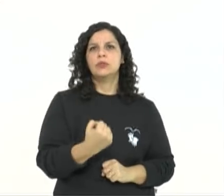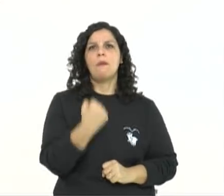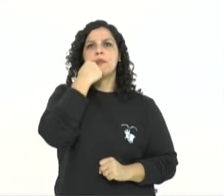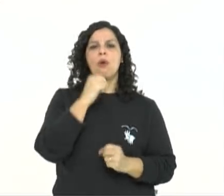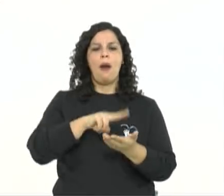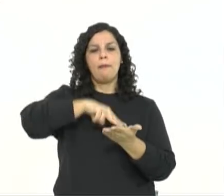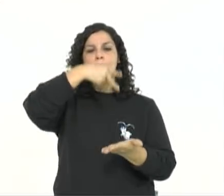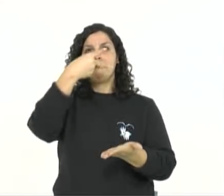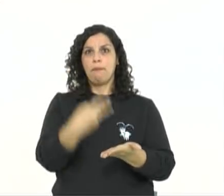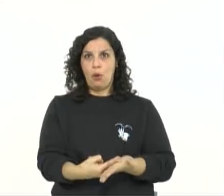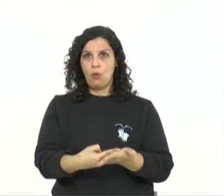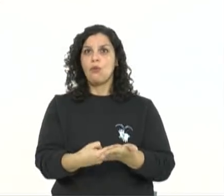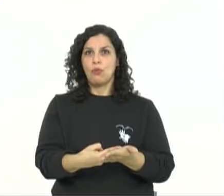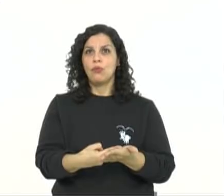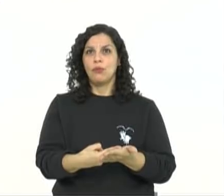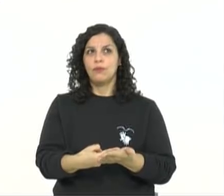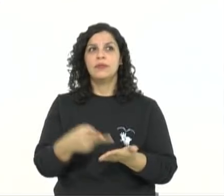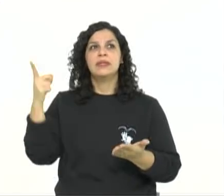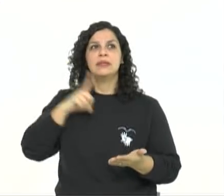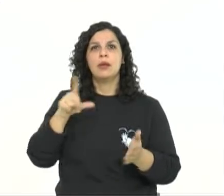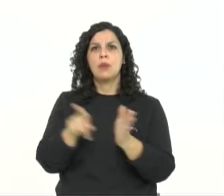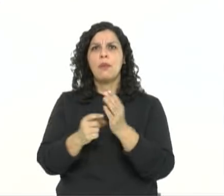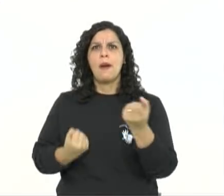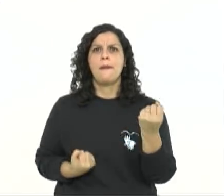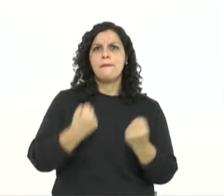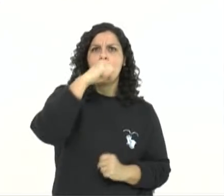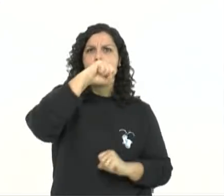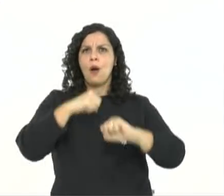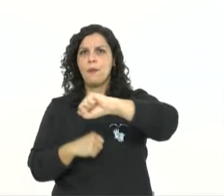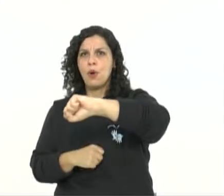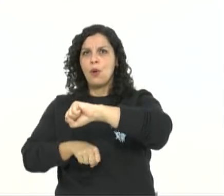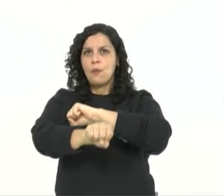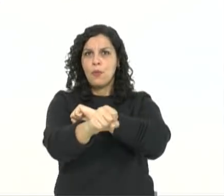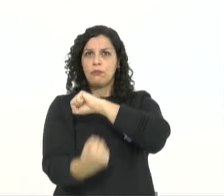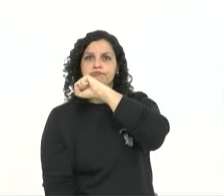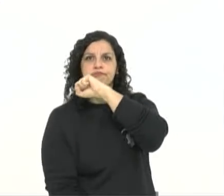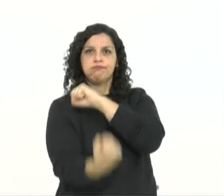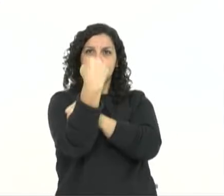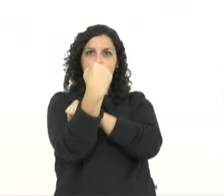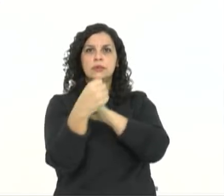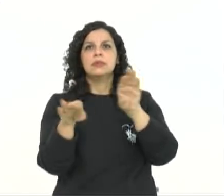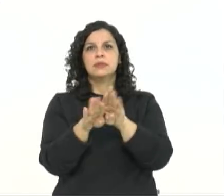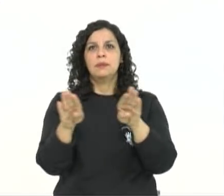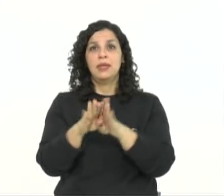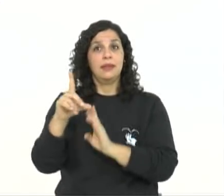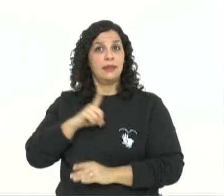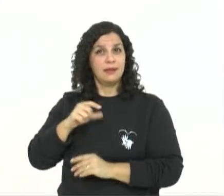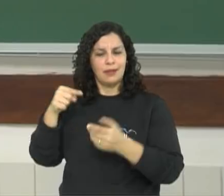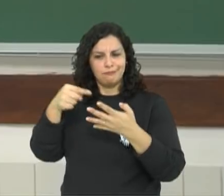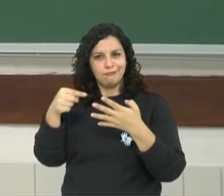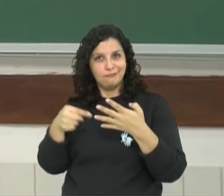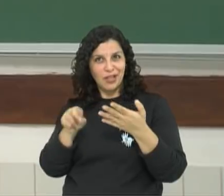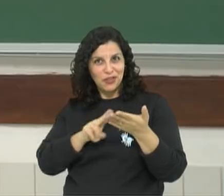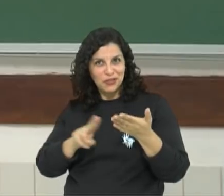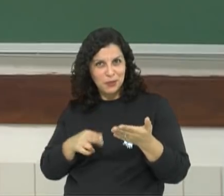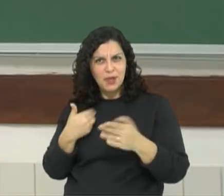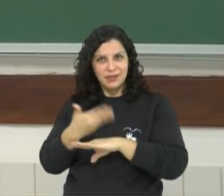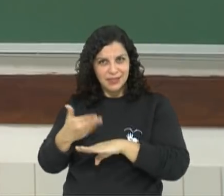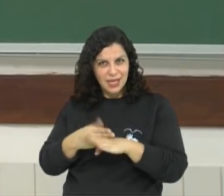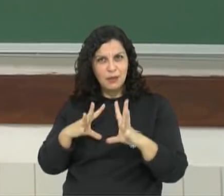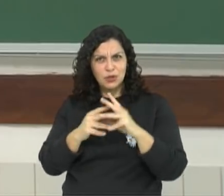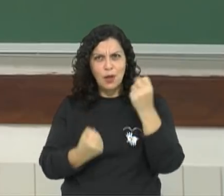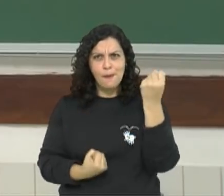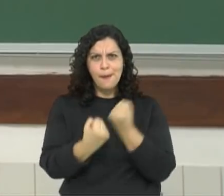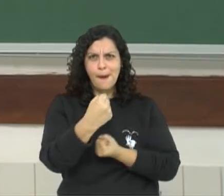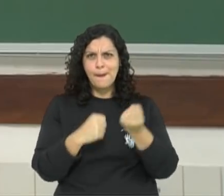oponente. São os golpes, o jab, o direto, o cruzado, o gancho e o upper. Lembra que nós treinamos esses